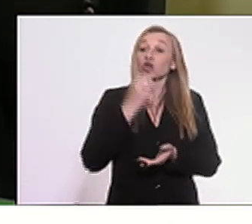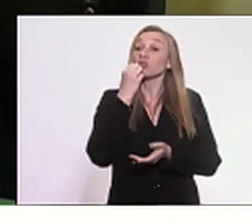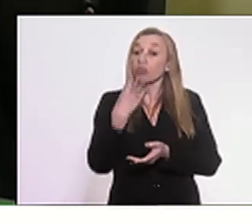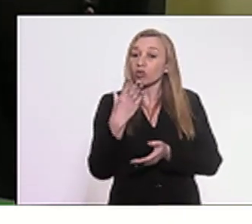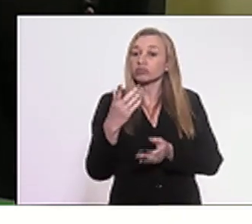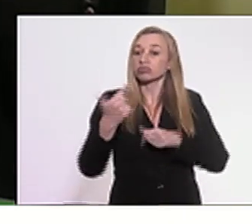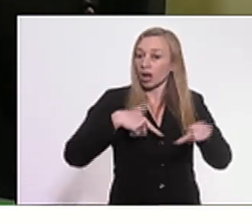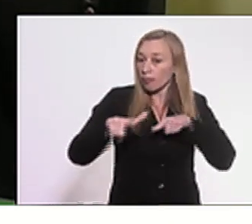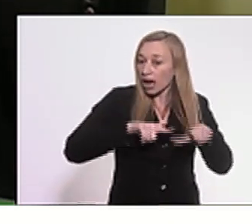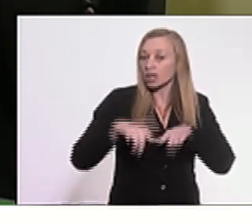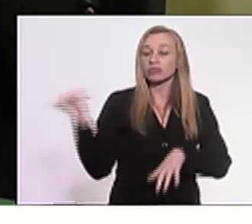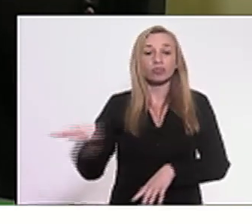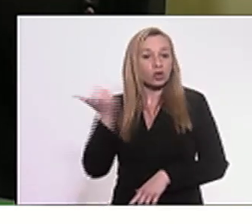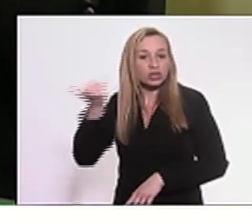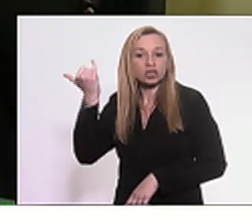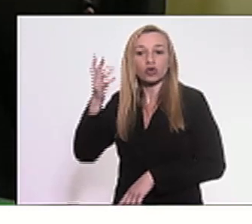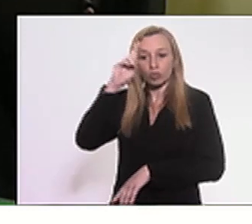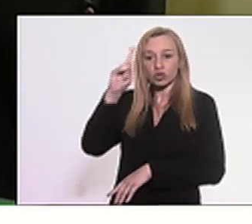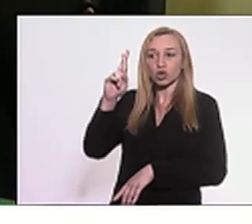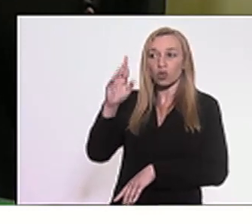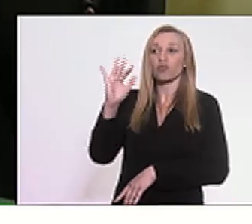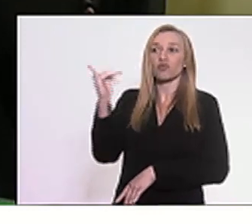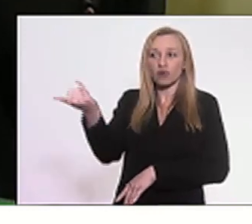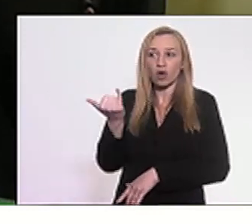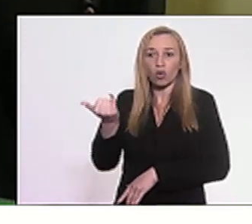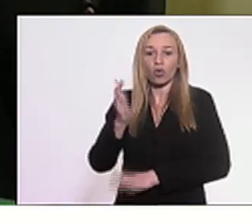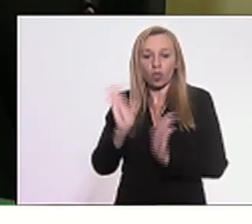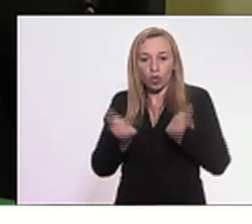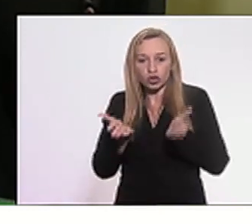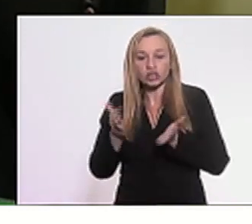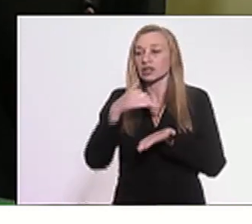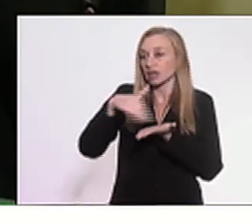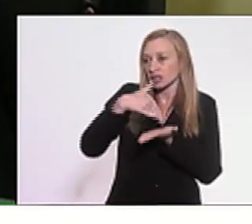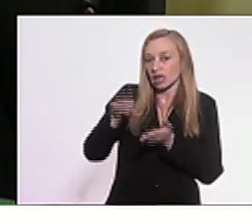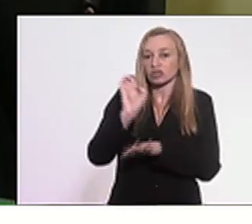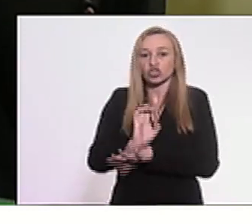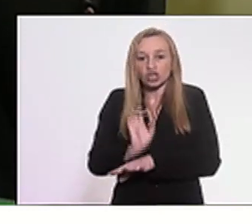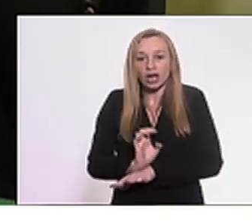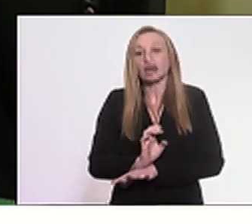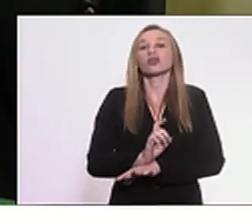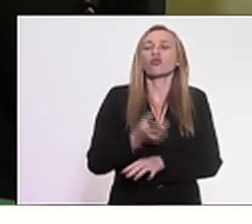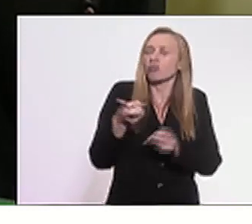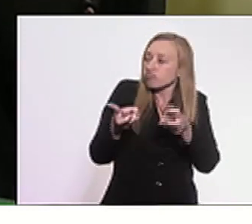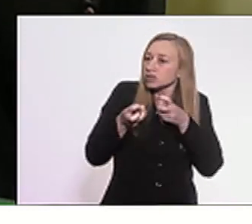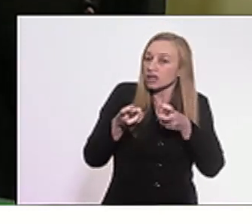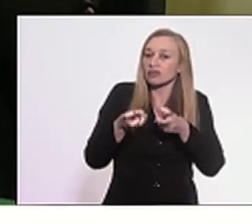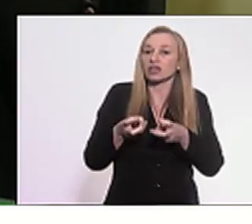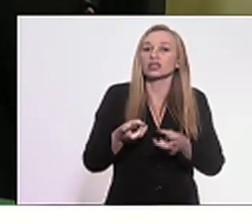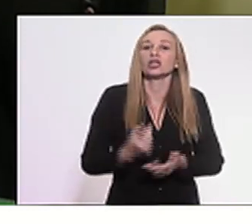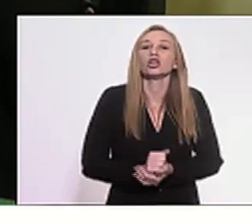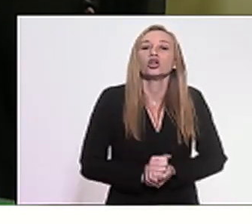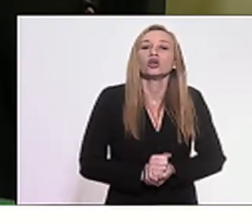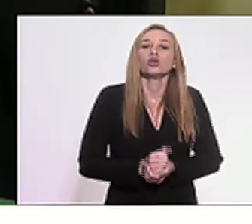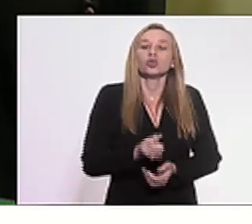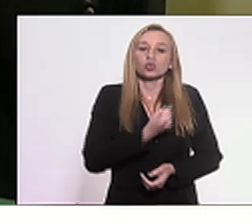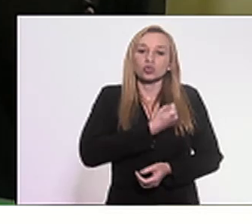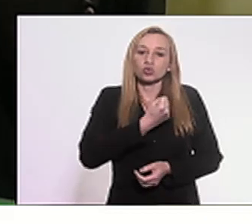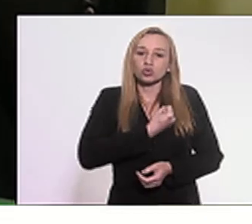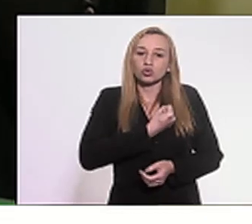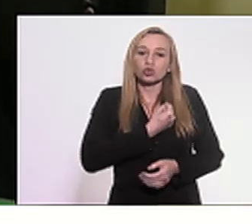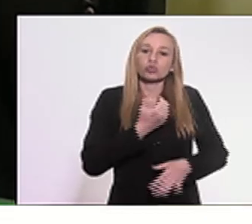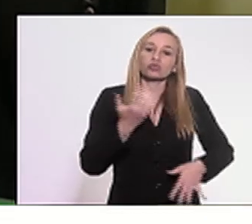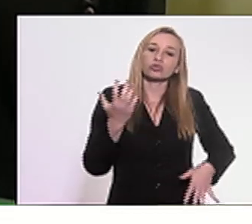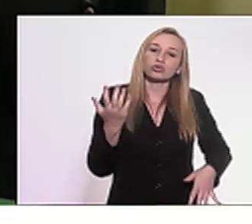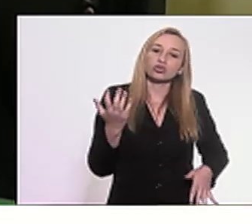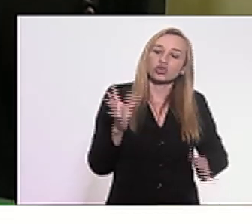muito importante, como o senhor próprio disse, hoje como secretário de Estado. A gente vem observando os índices de criminalidade caindo em todo o